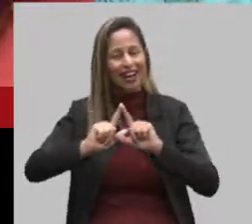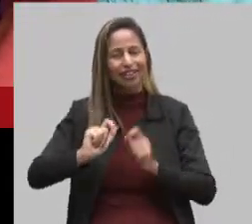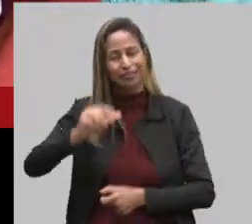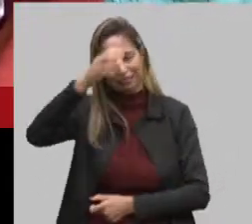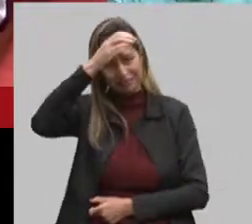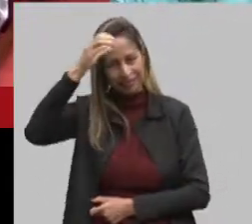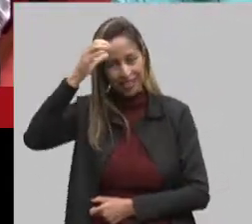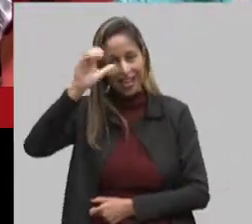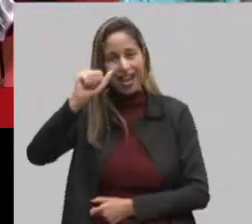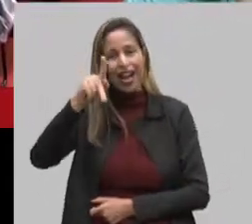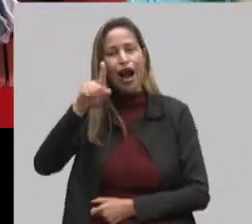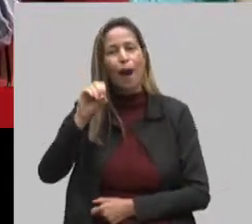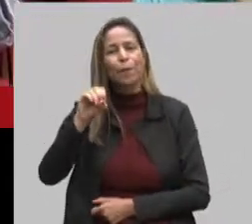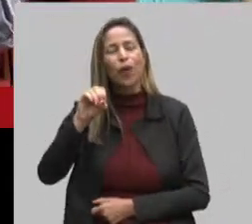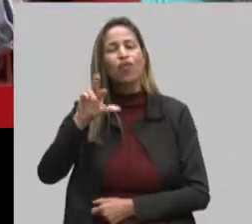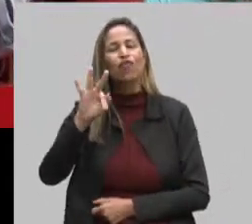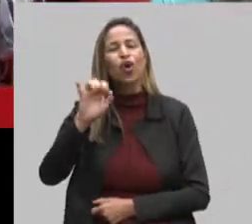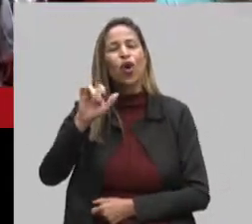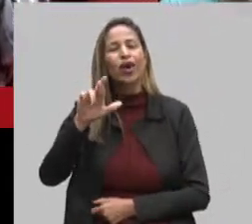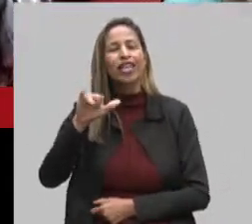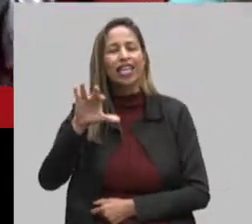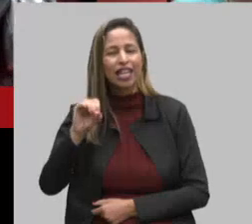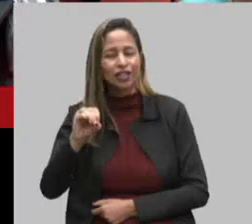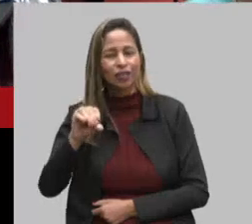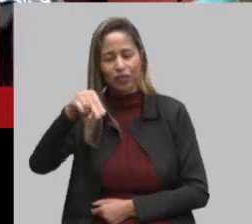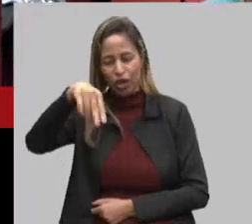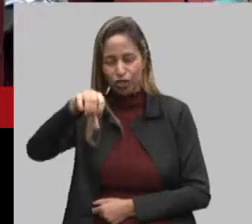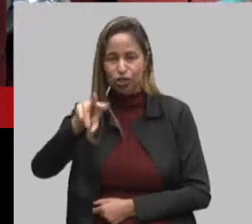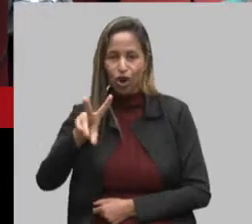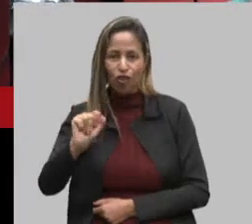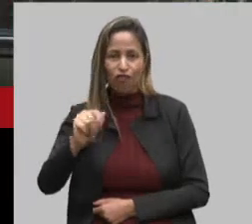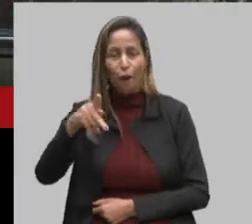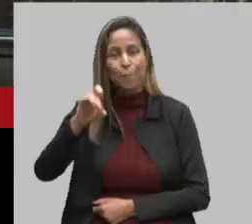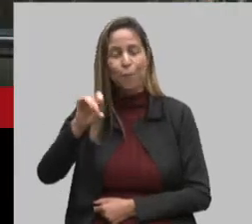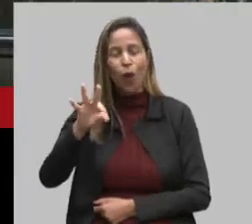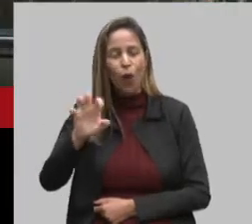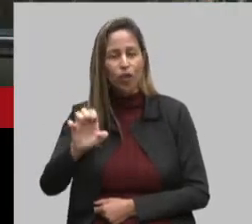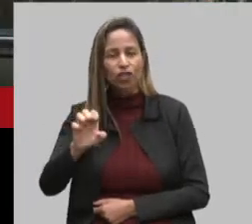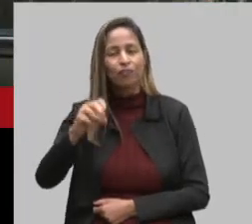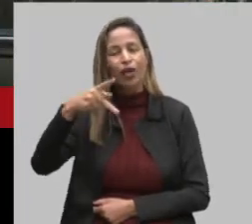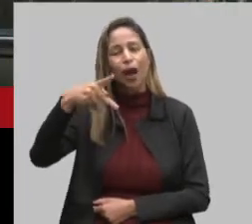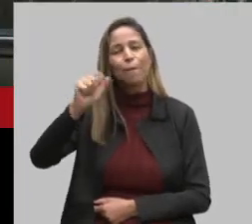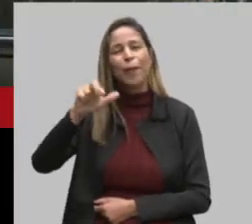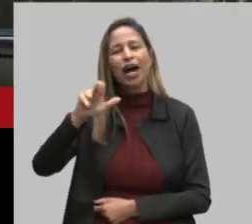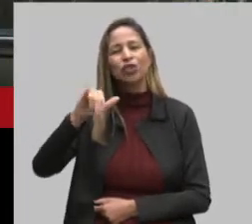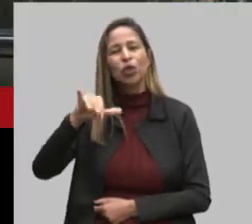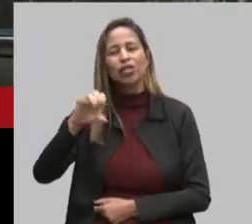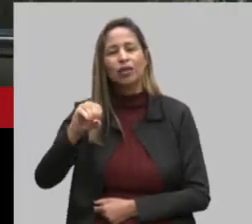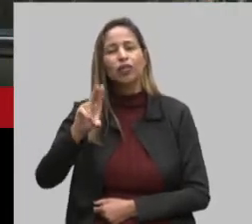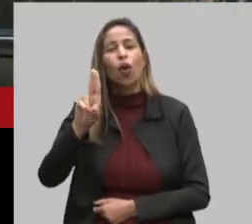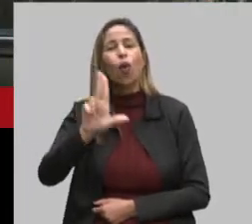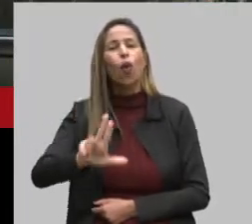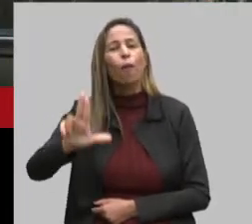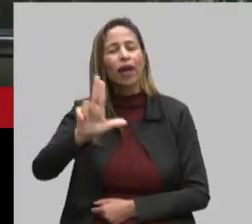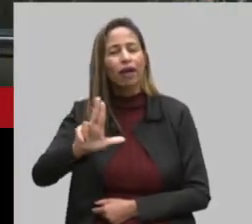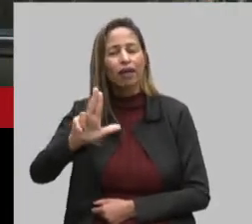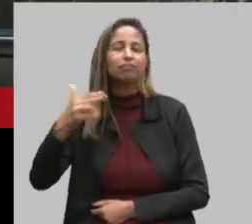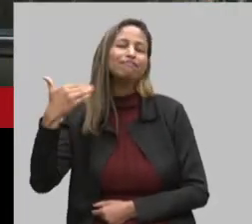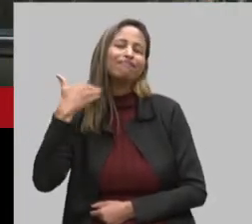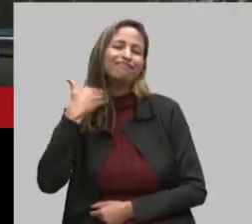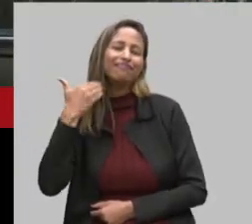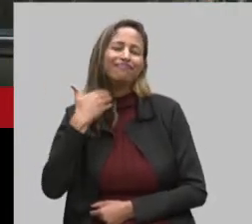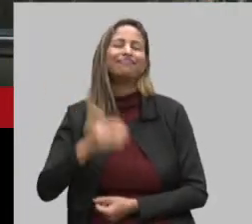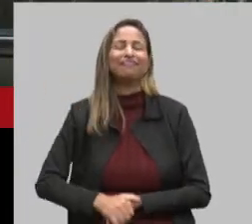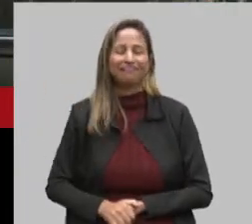Campo Florido Limeira do Oeste nova patroc Prata Uberaba e Uberlândia